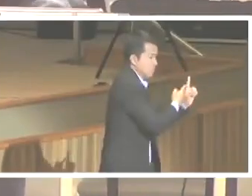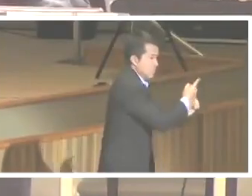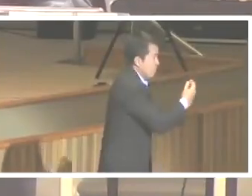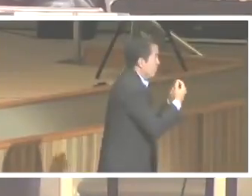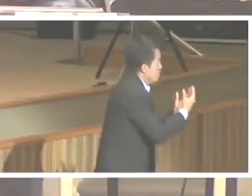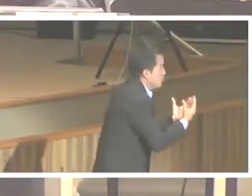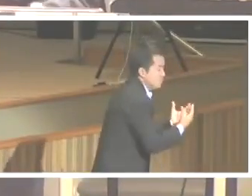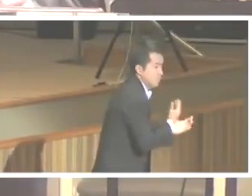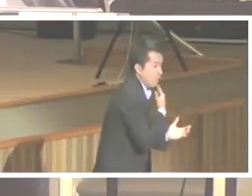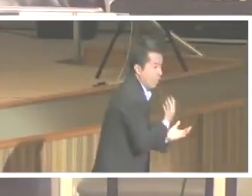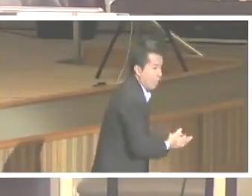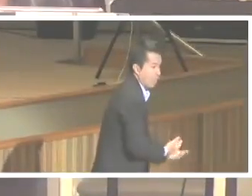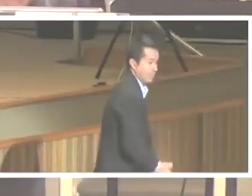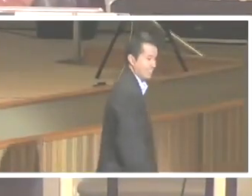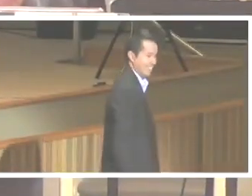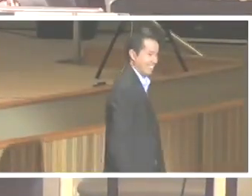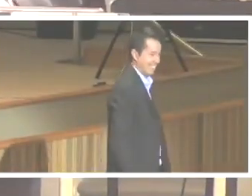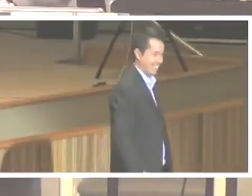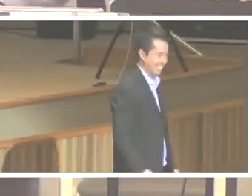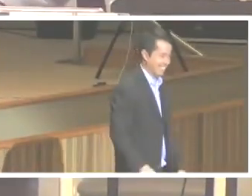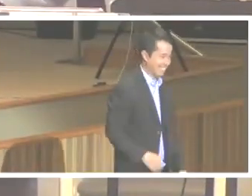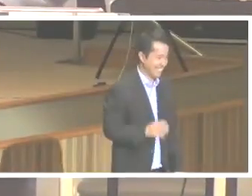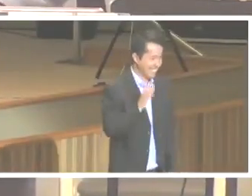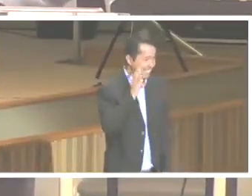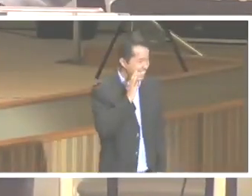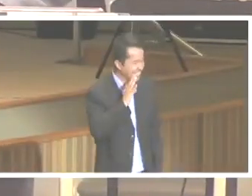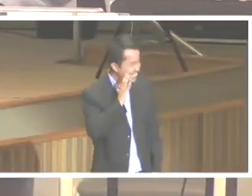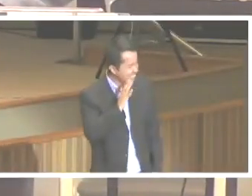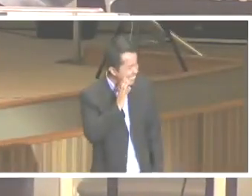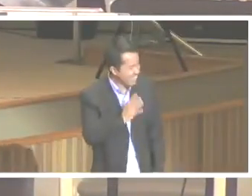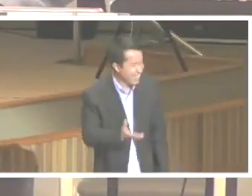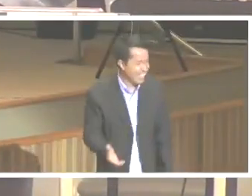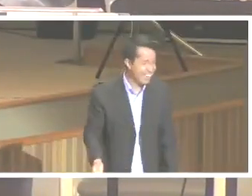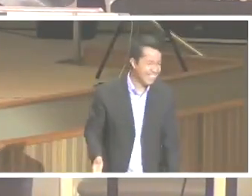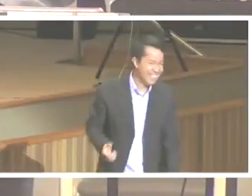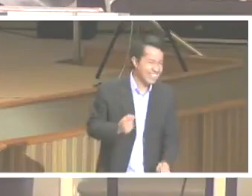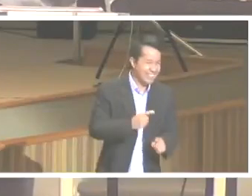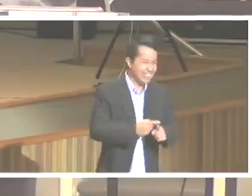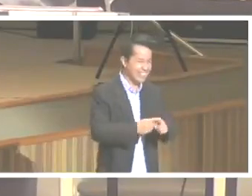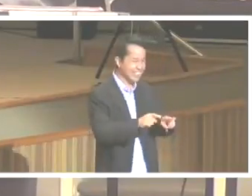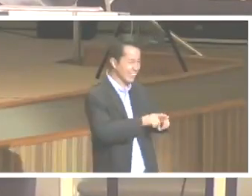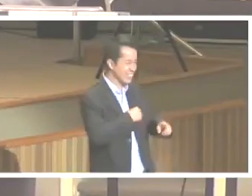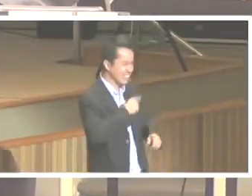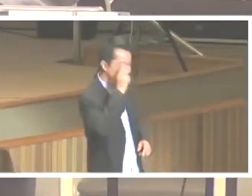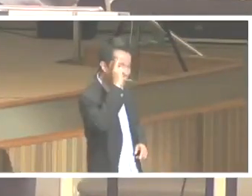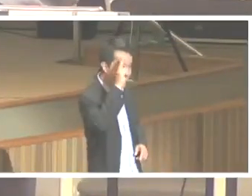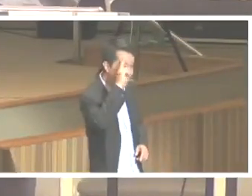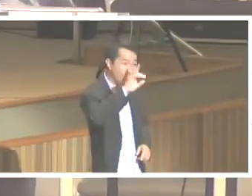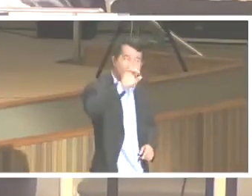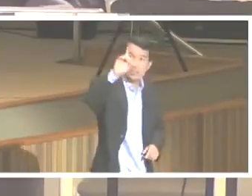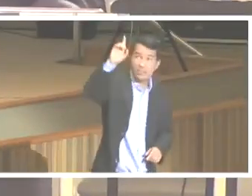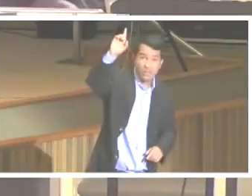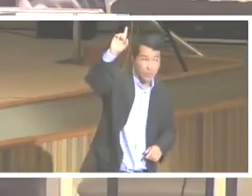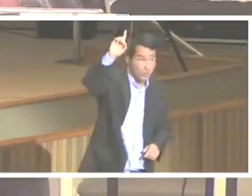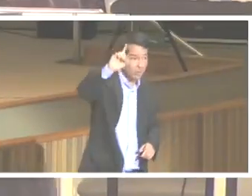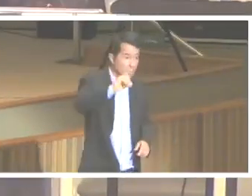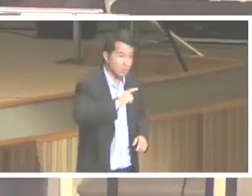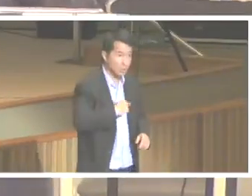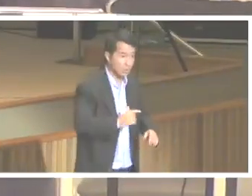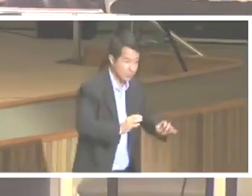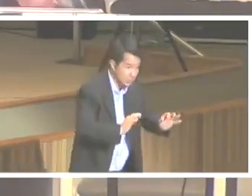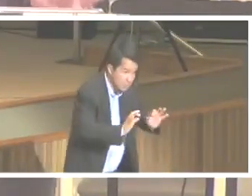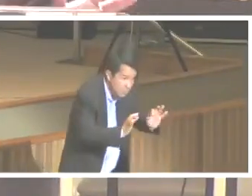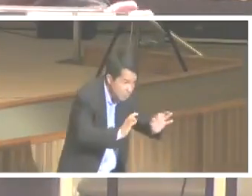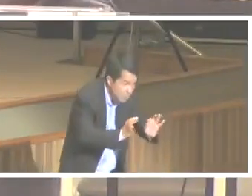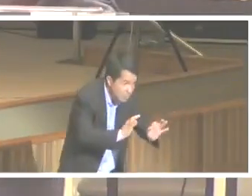e aí a gente vai olhando para essa história vai descobrir que o senhor não apenas para com isso não apenas